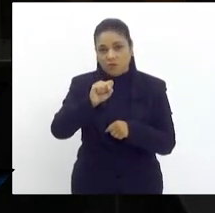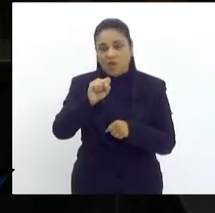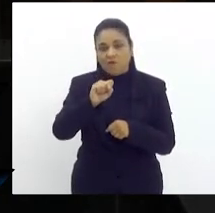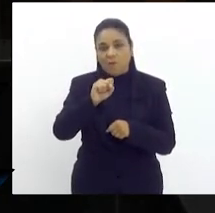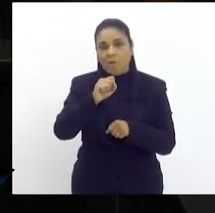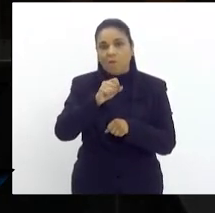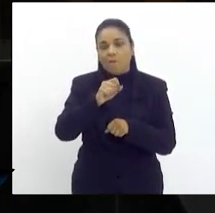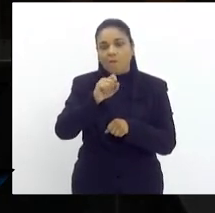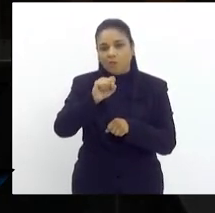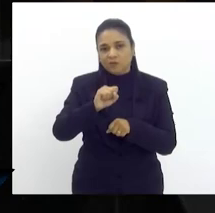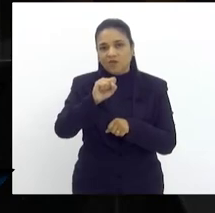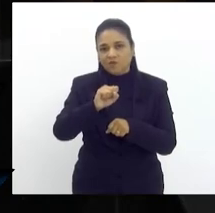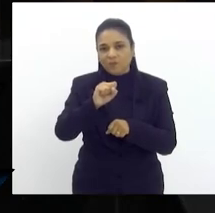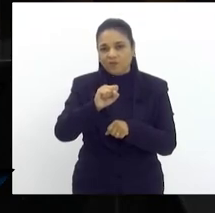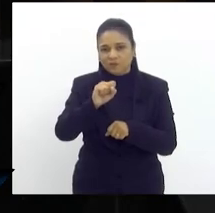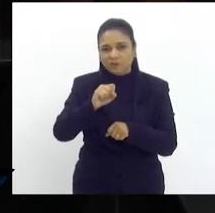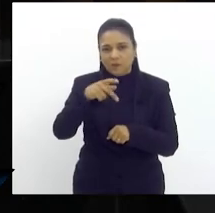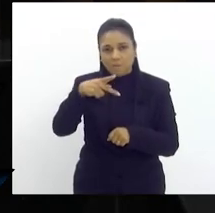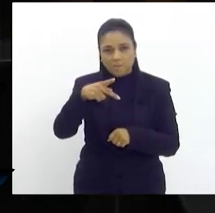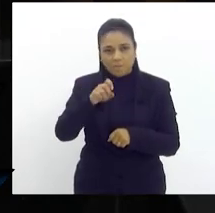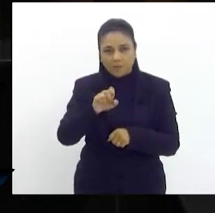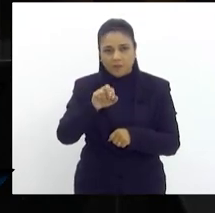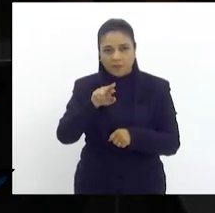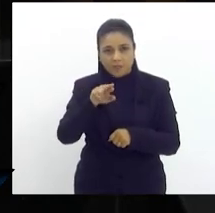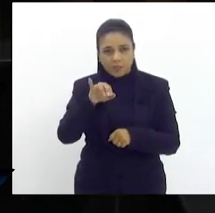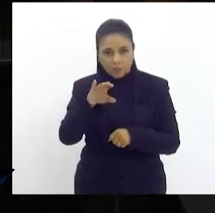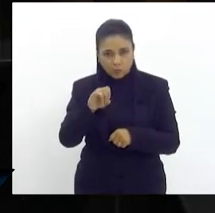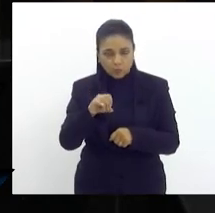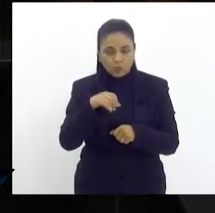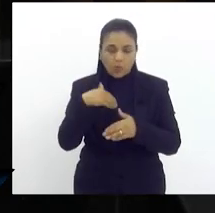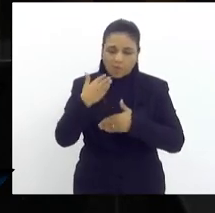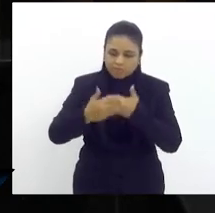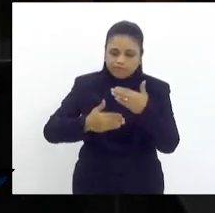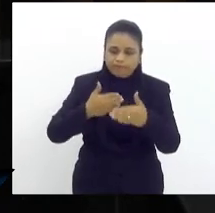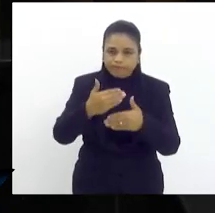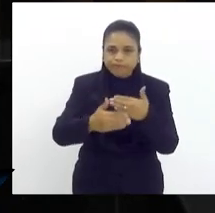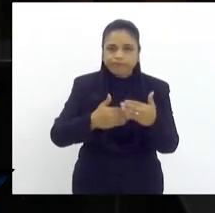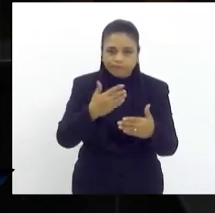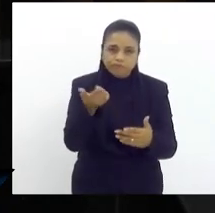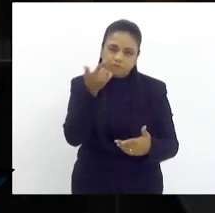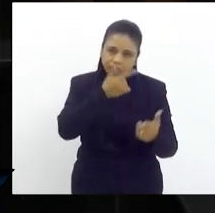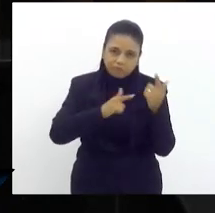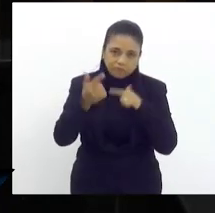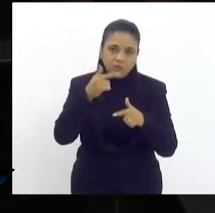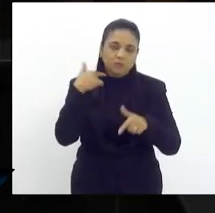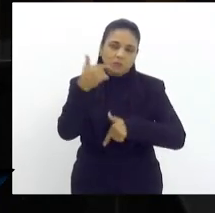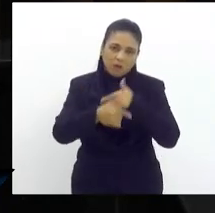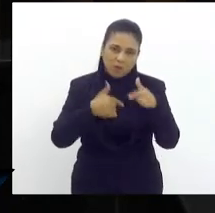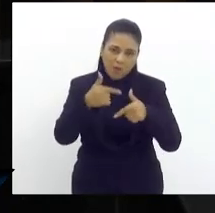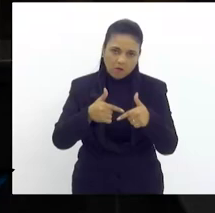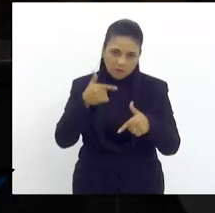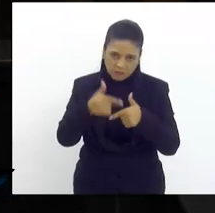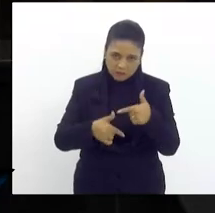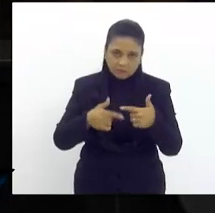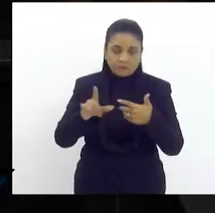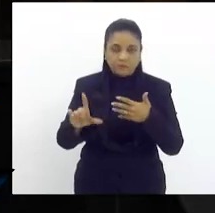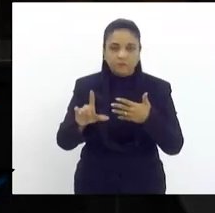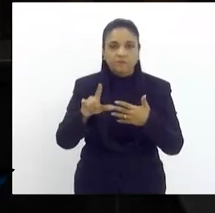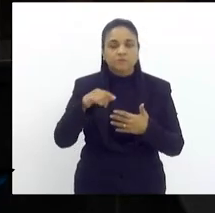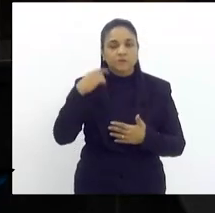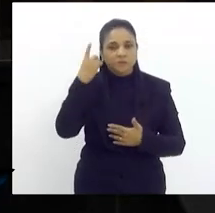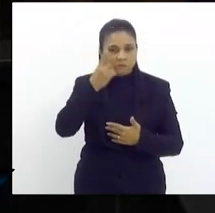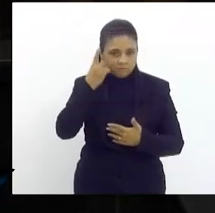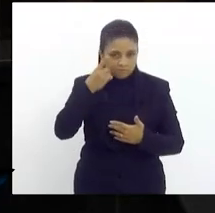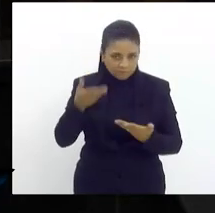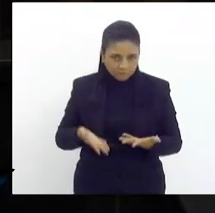mais devagarzinho por conta dos trabalhos legislativos mas para mim é muito gratificante muito honroso poder